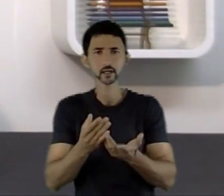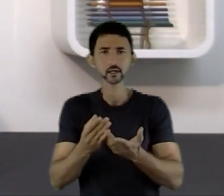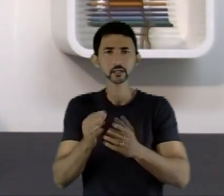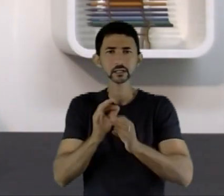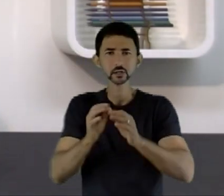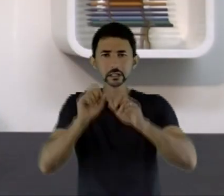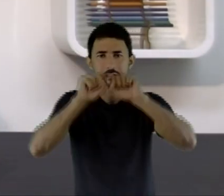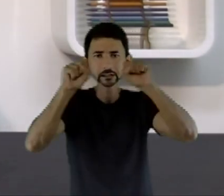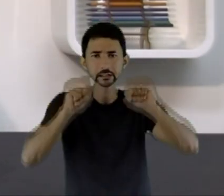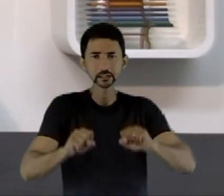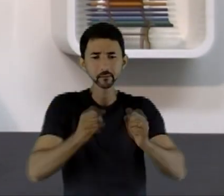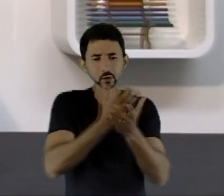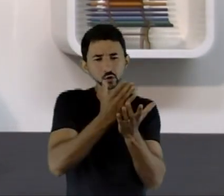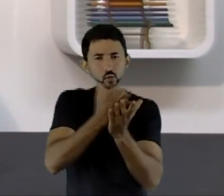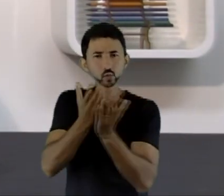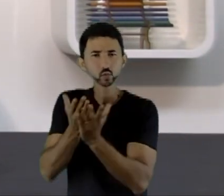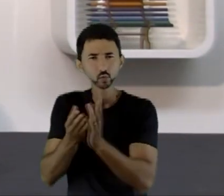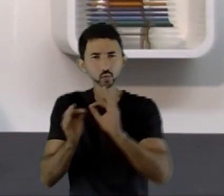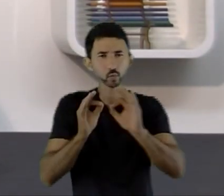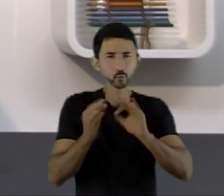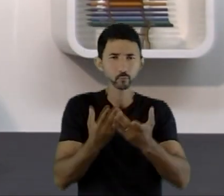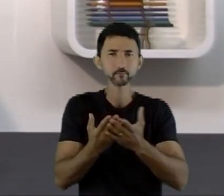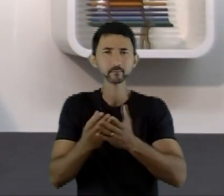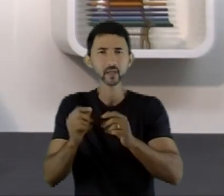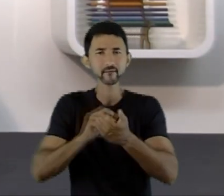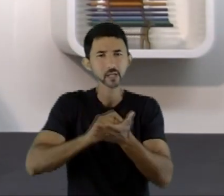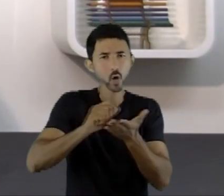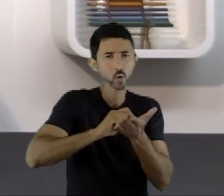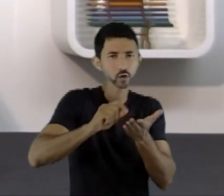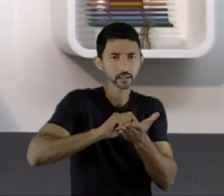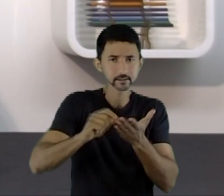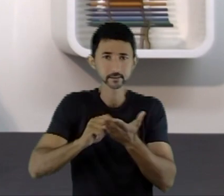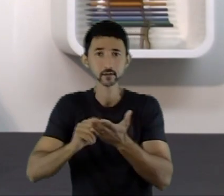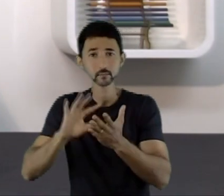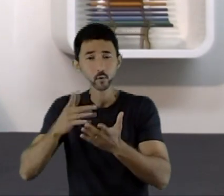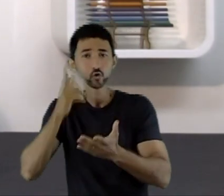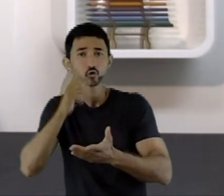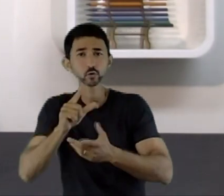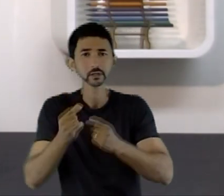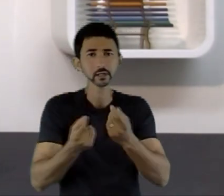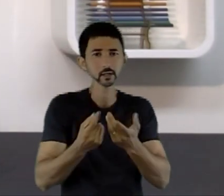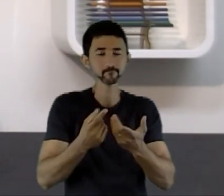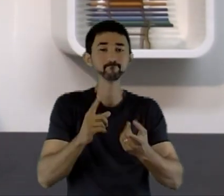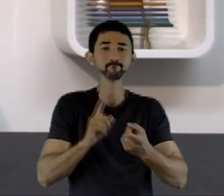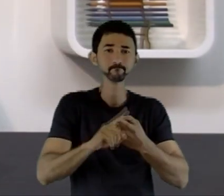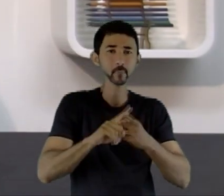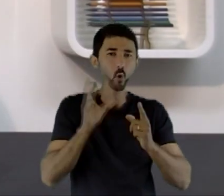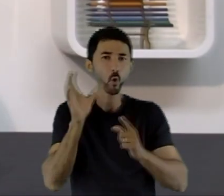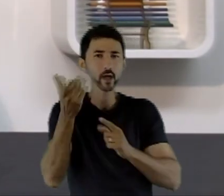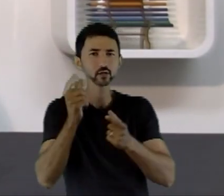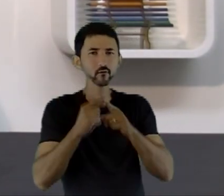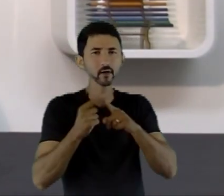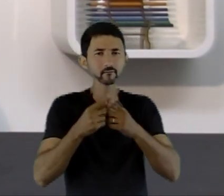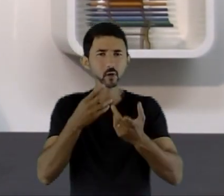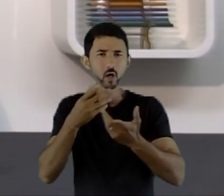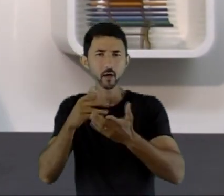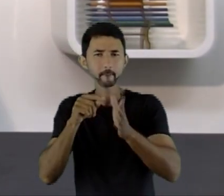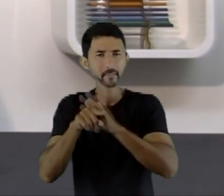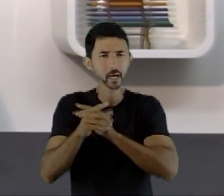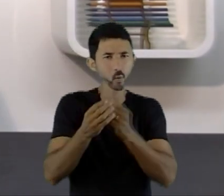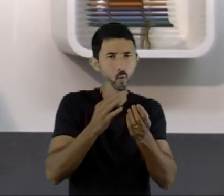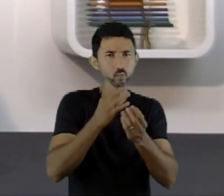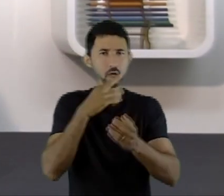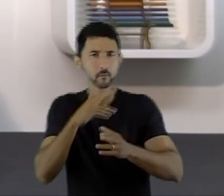de sistematização, para você fazer suas anotações e depois conseguir tanto resolver questões